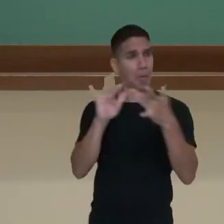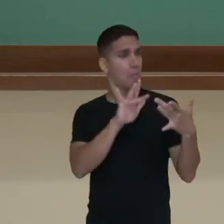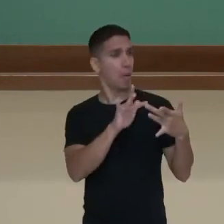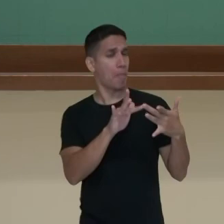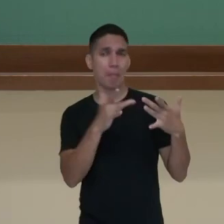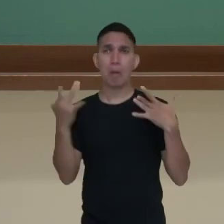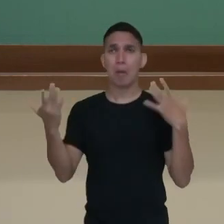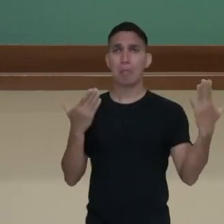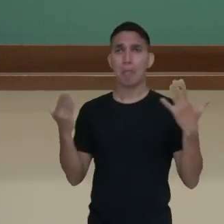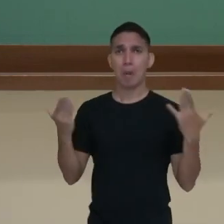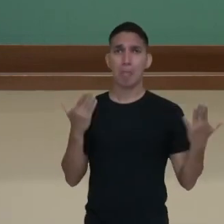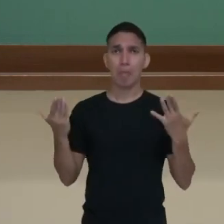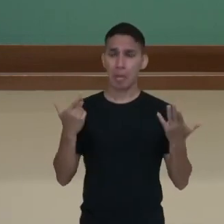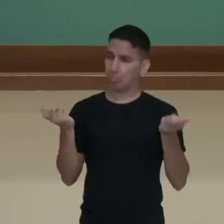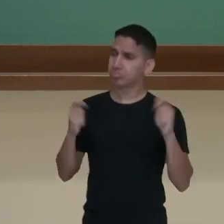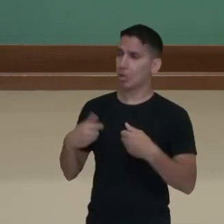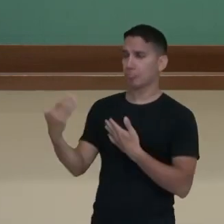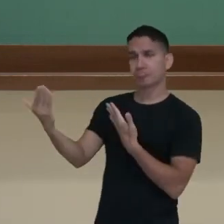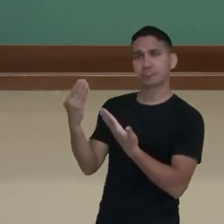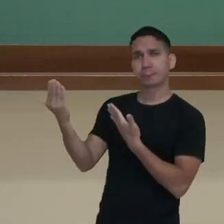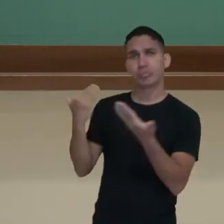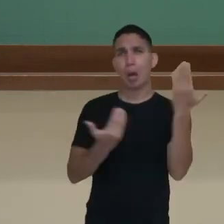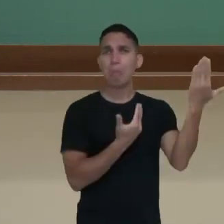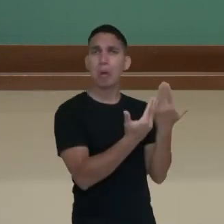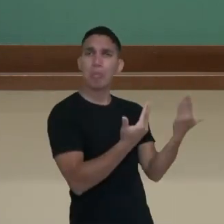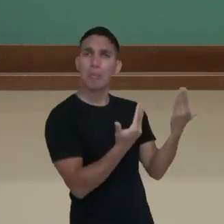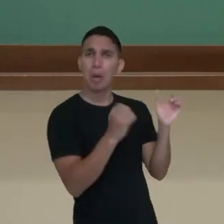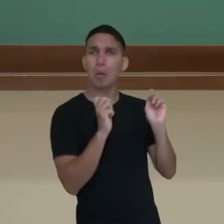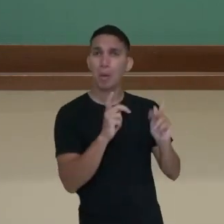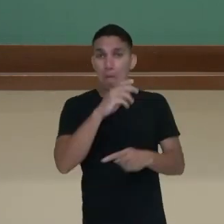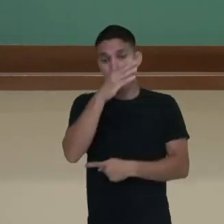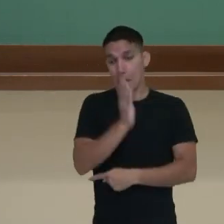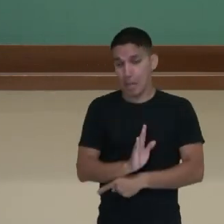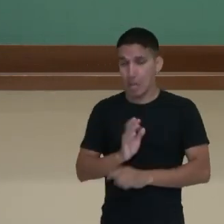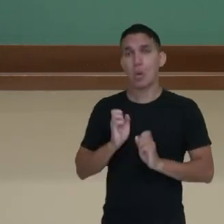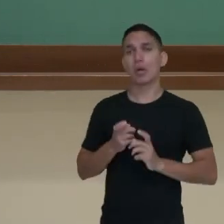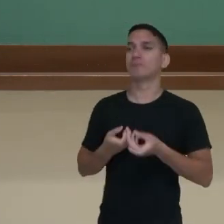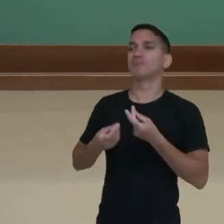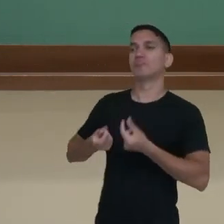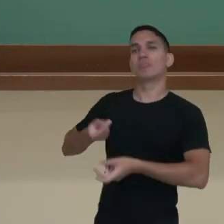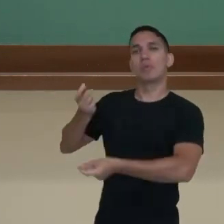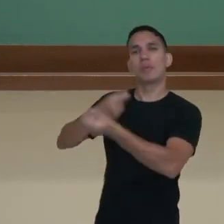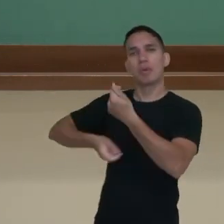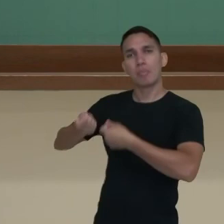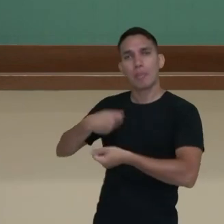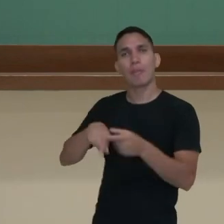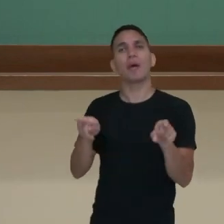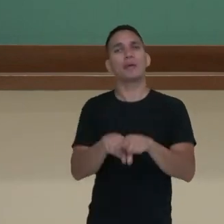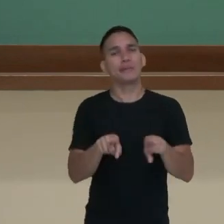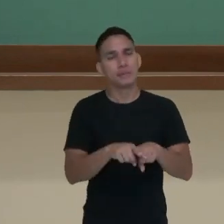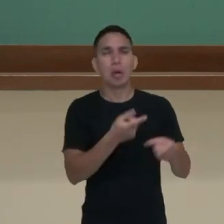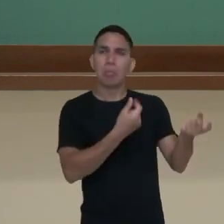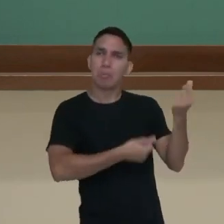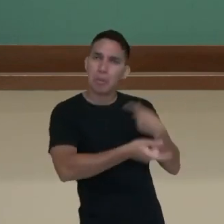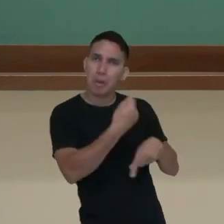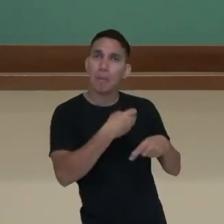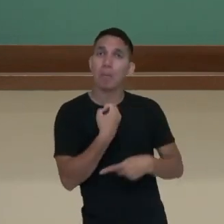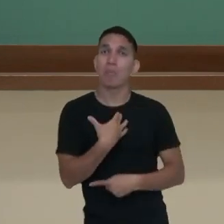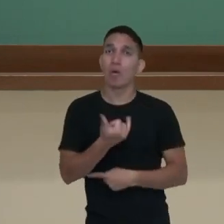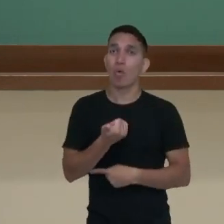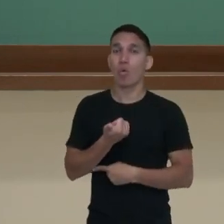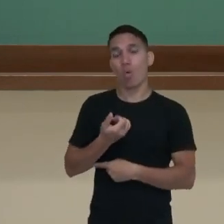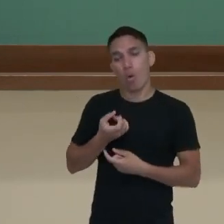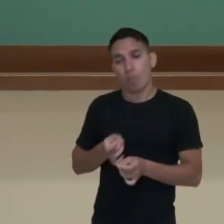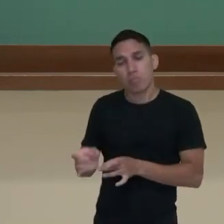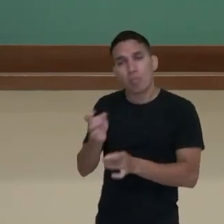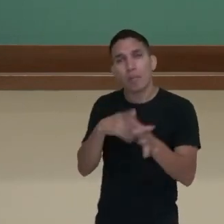países? Então, isso preserva o nosso comércio, isso preserva a nossa política, o nosso povo, né?